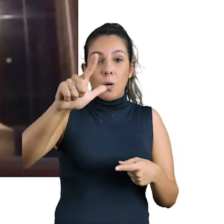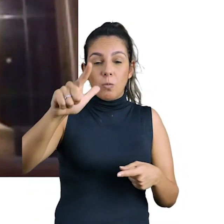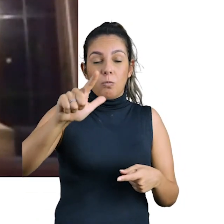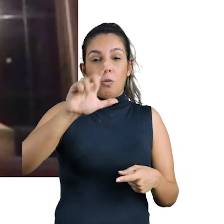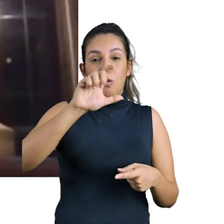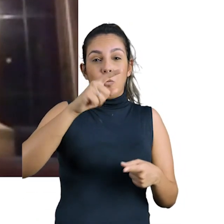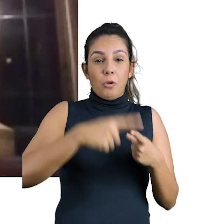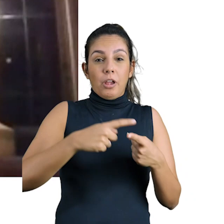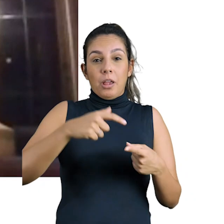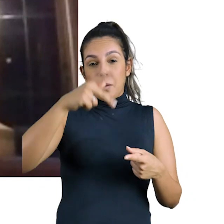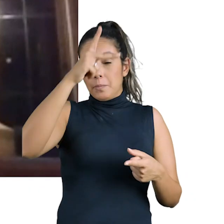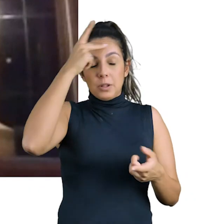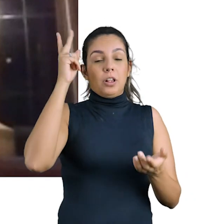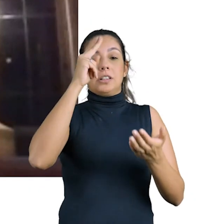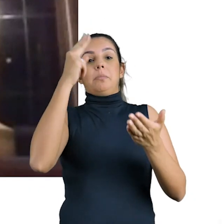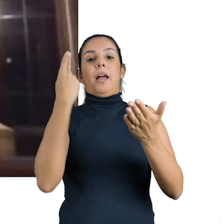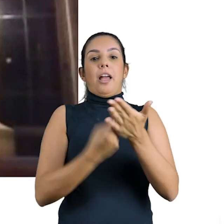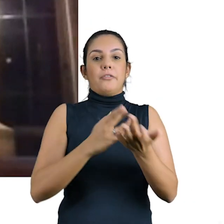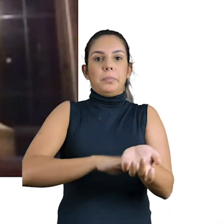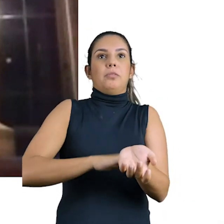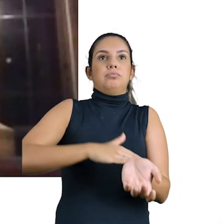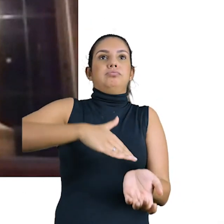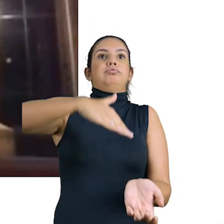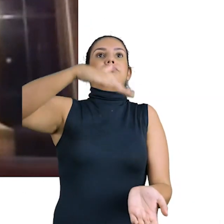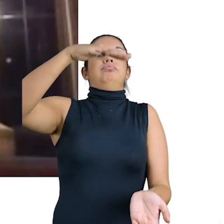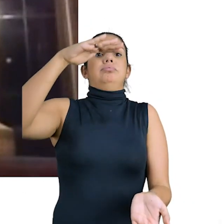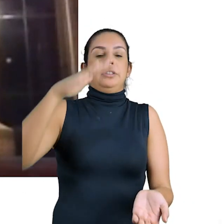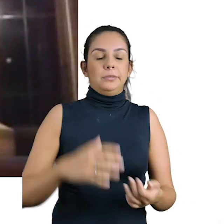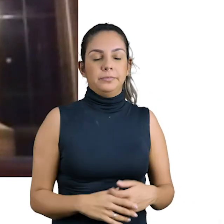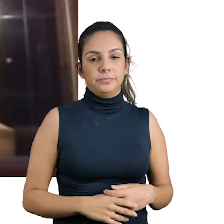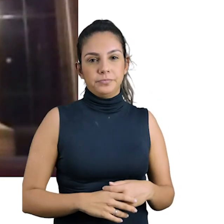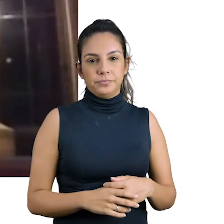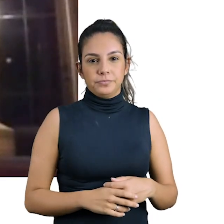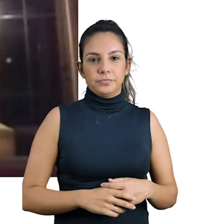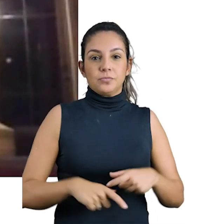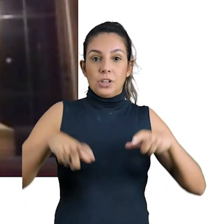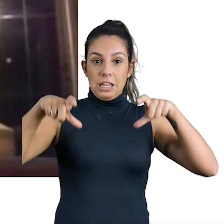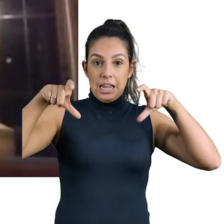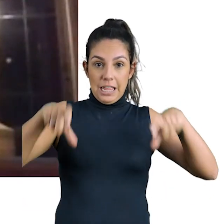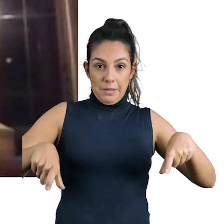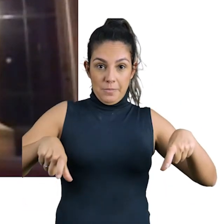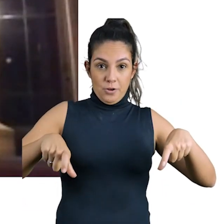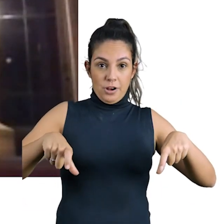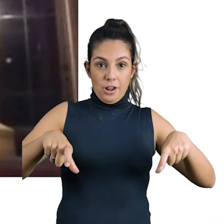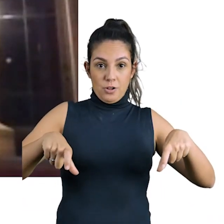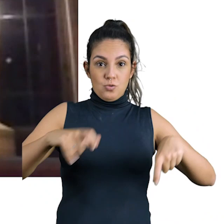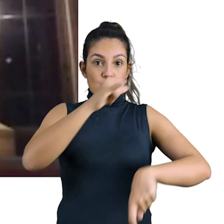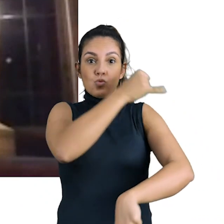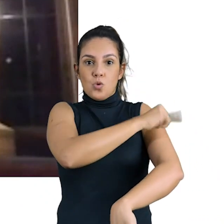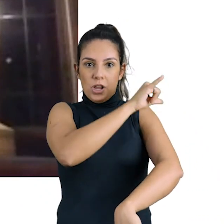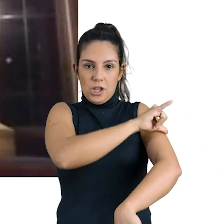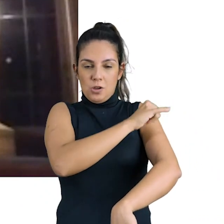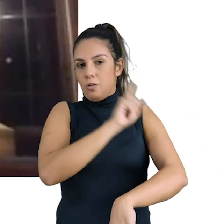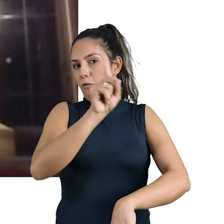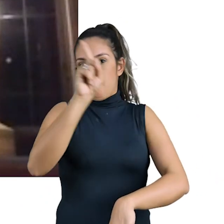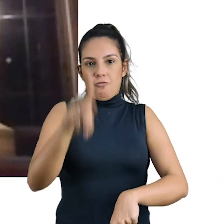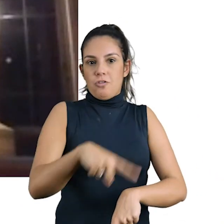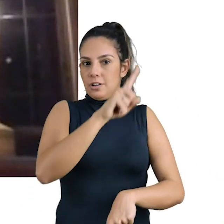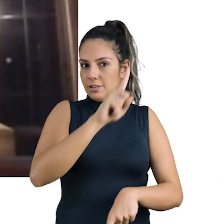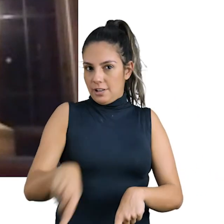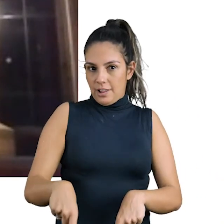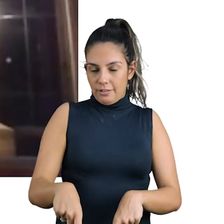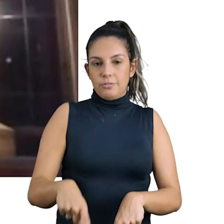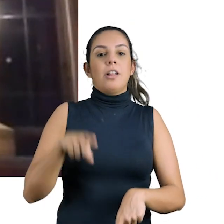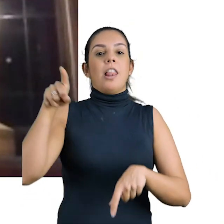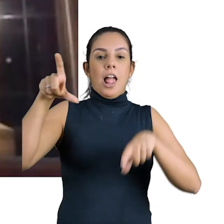infartavam, desmaiavam. Então tem muita coisa comum. Por exemplo, o campeonato carioca de futebol não foi cancelado. O